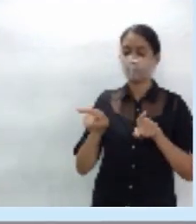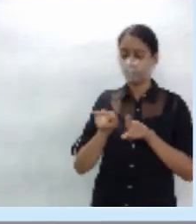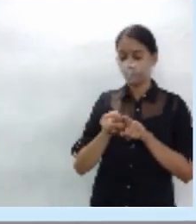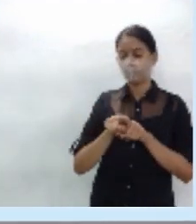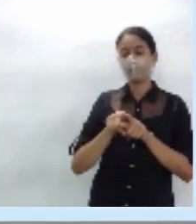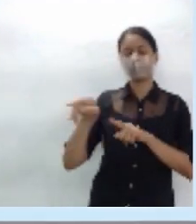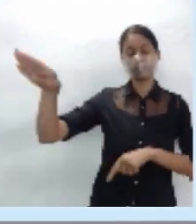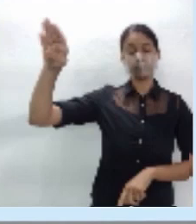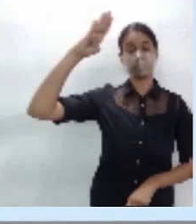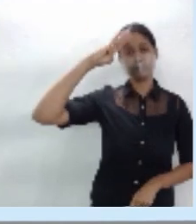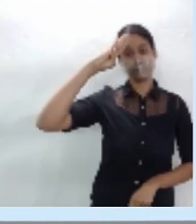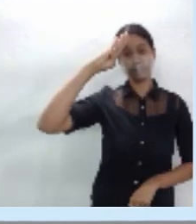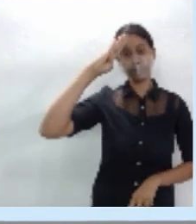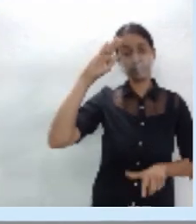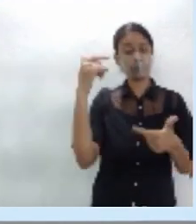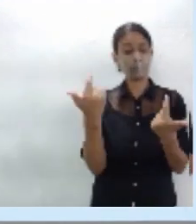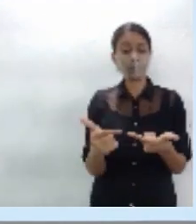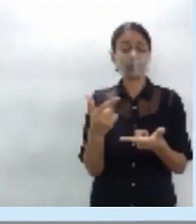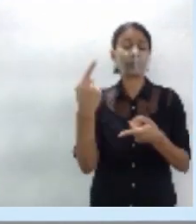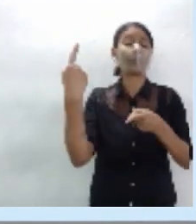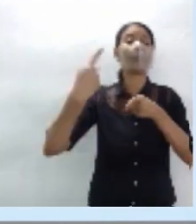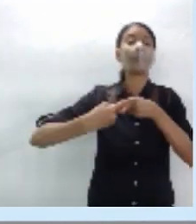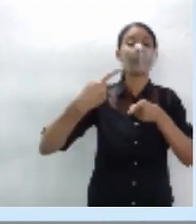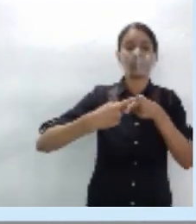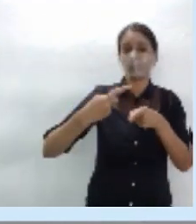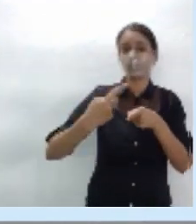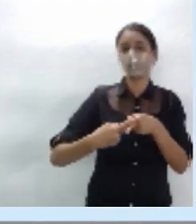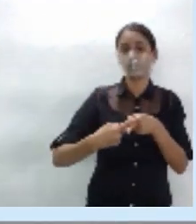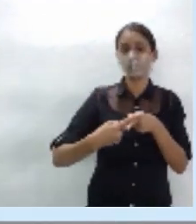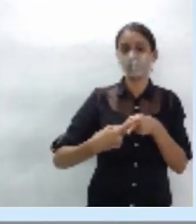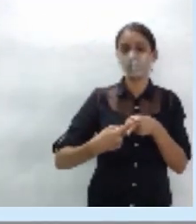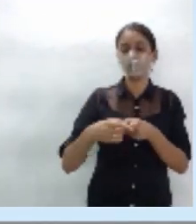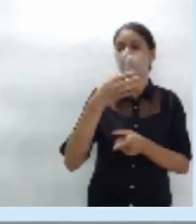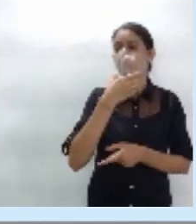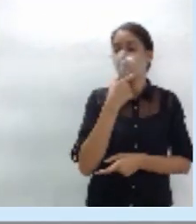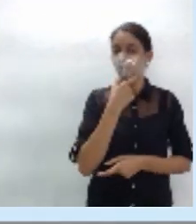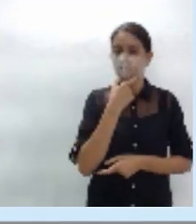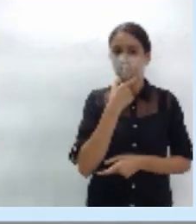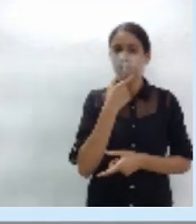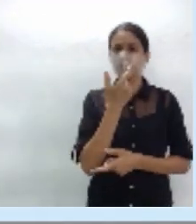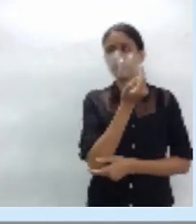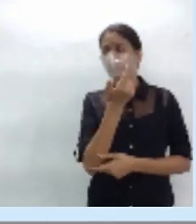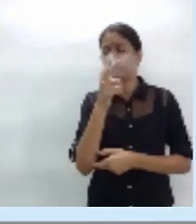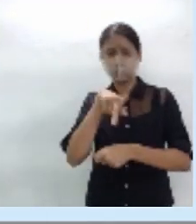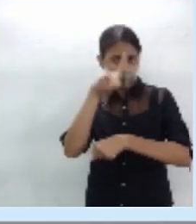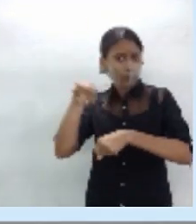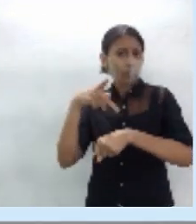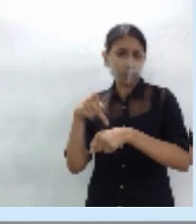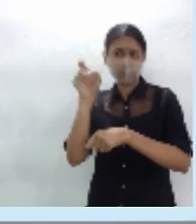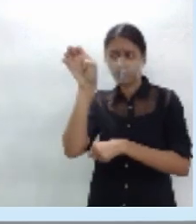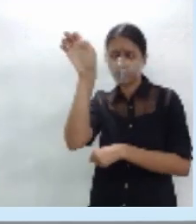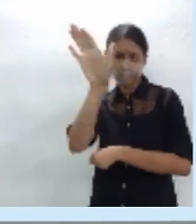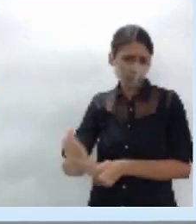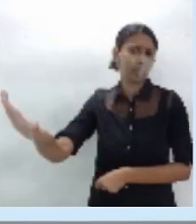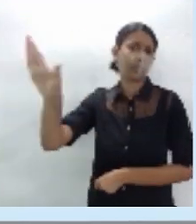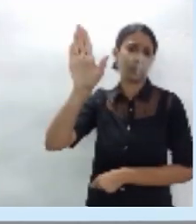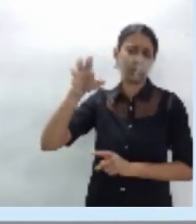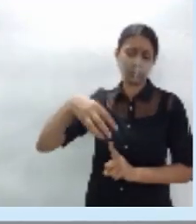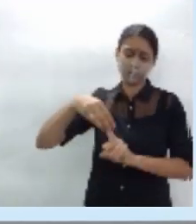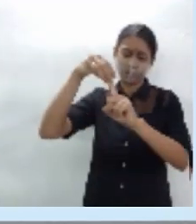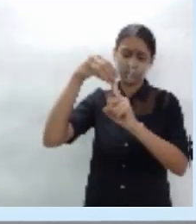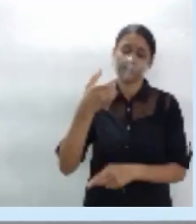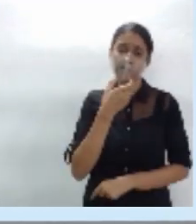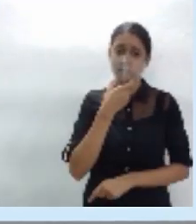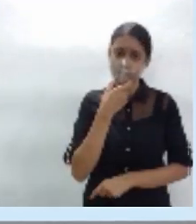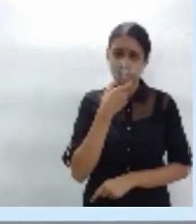militarmente, então não tinha mais o porquê da dos países europeus, especialmente a